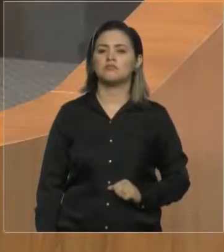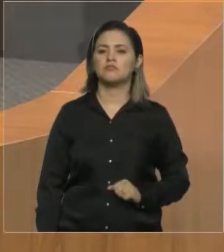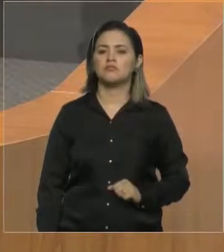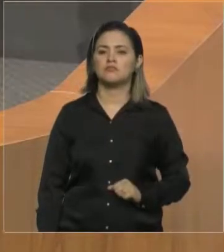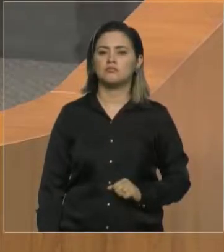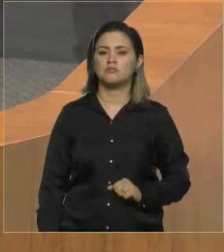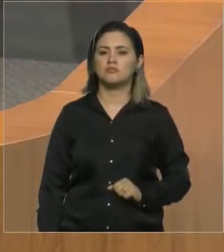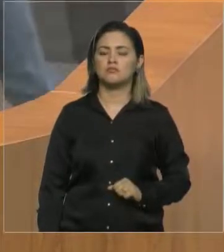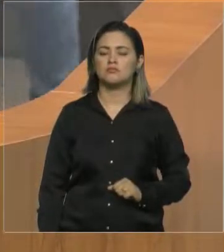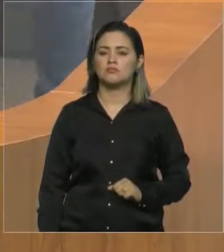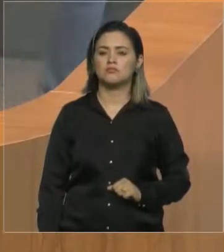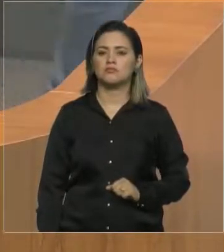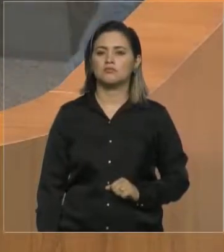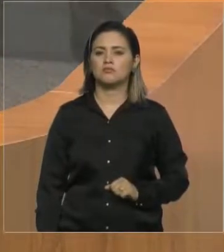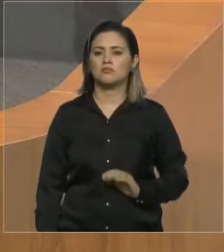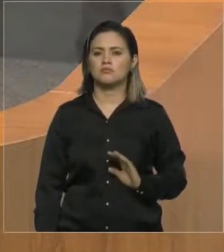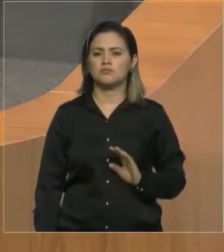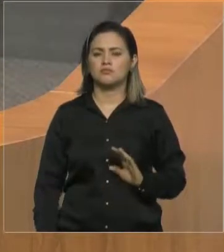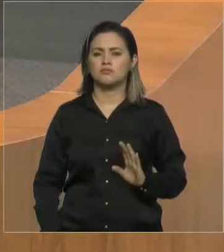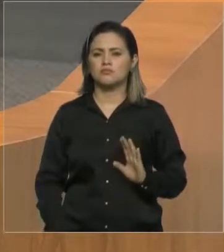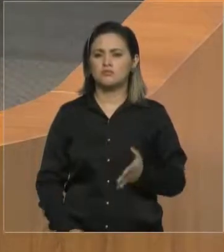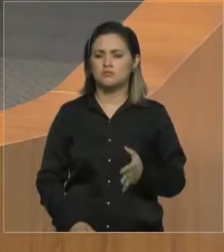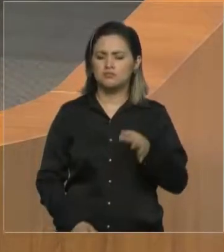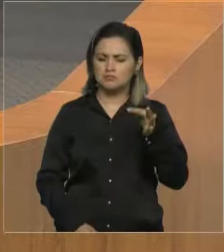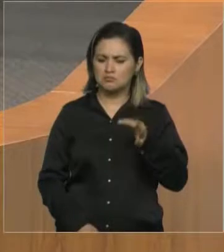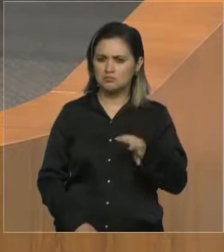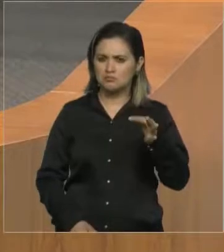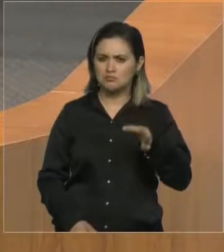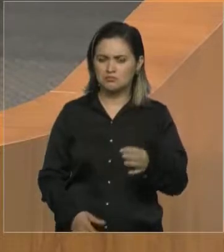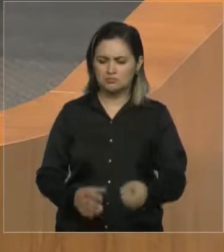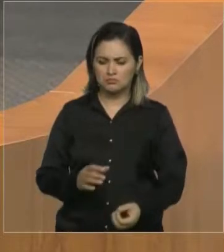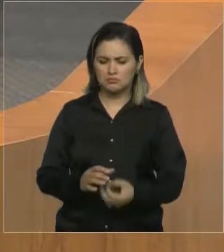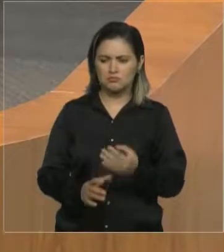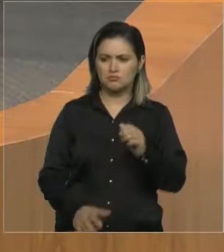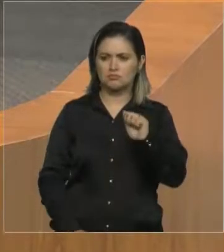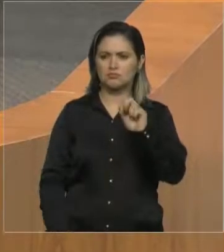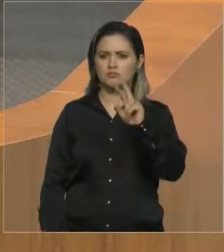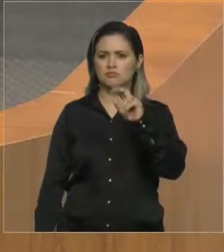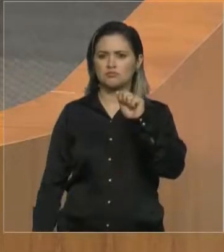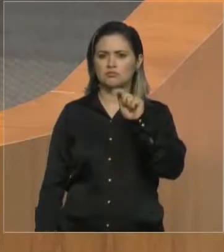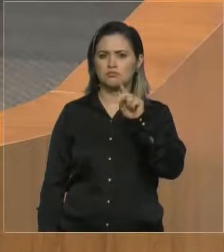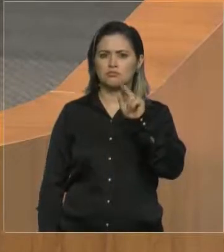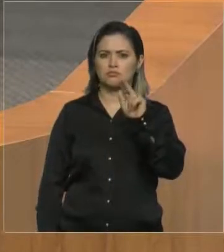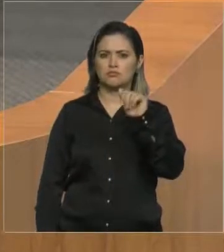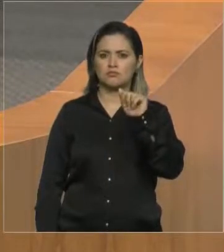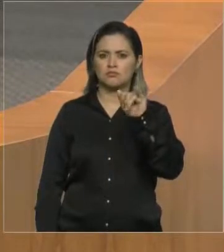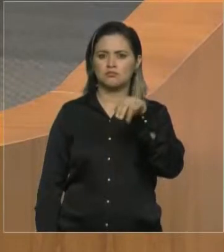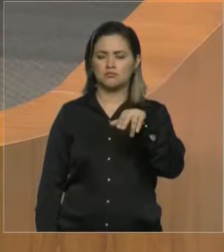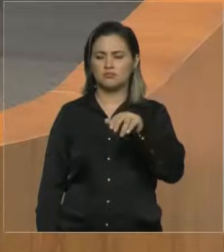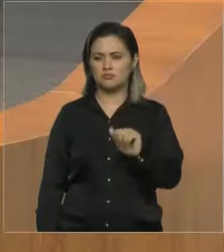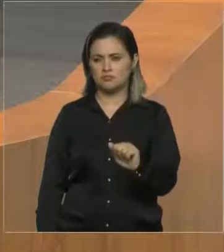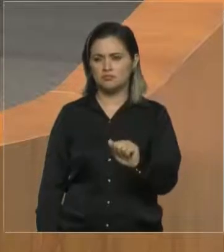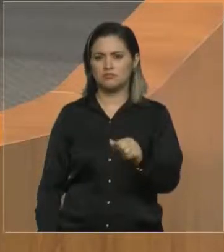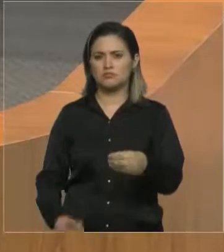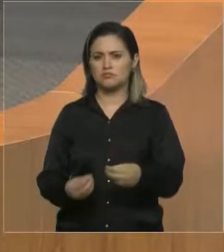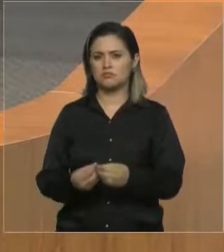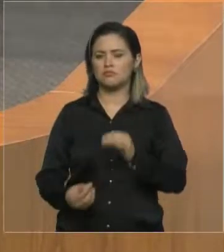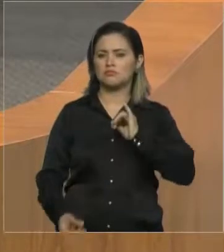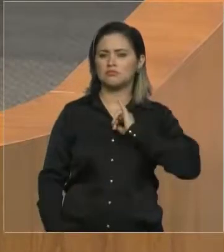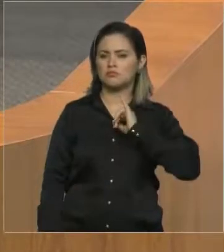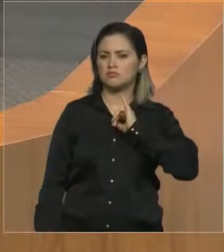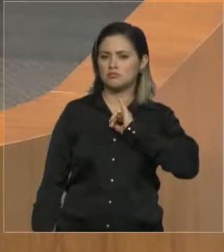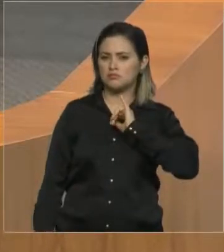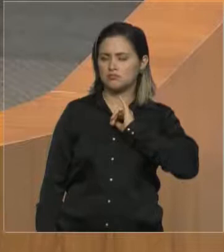já estava estudando um local de implantação na cidade de Araguaína, que é 250 quilômetros de Imperatriz, e através de